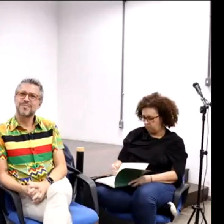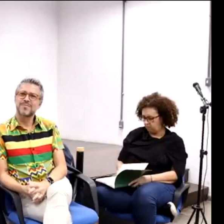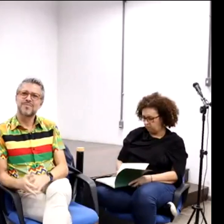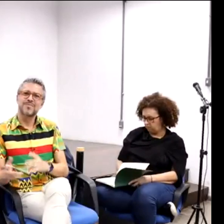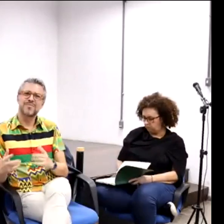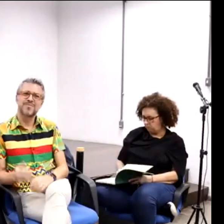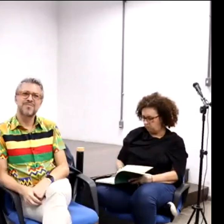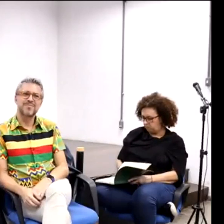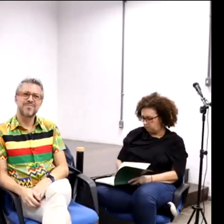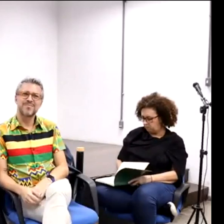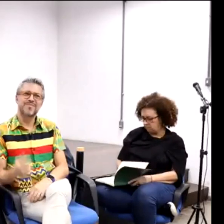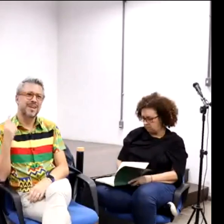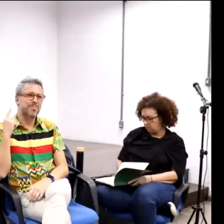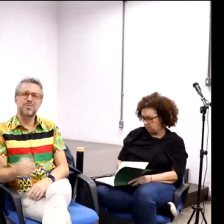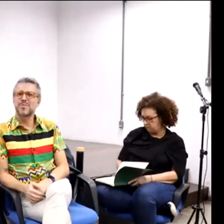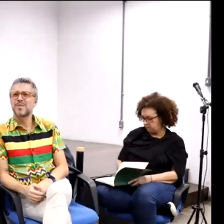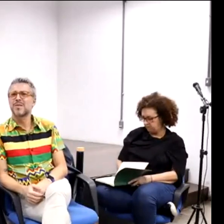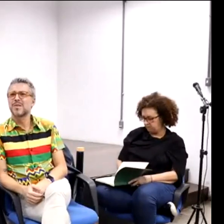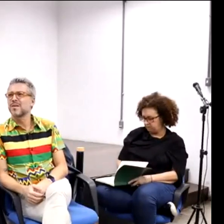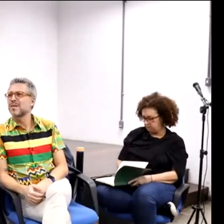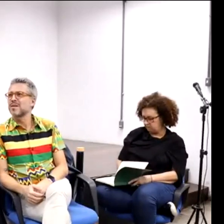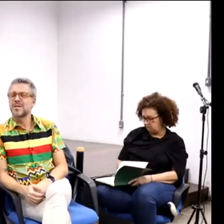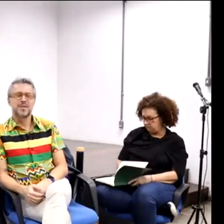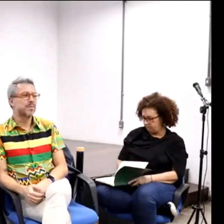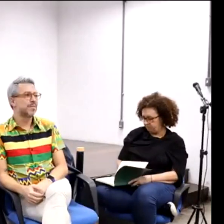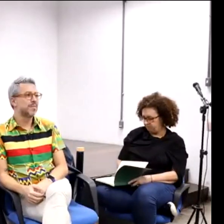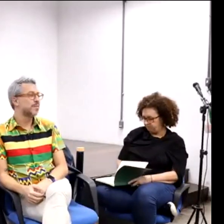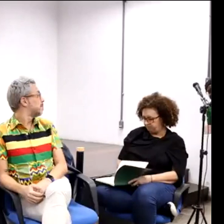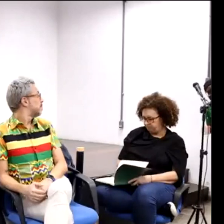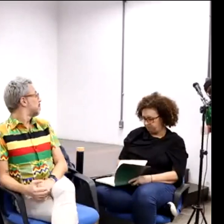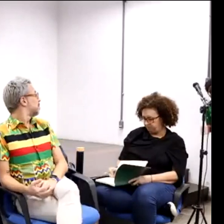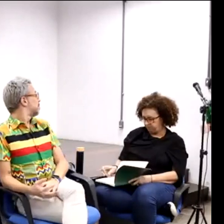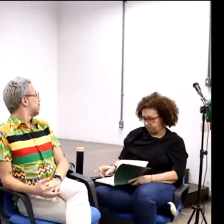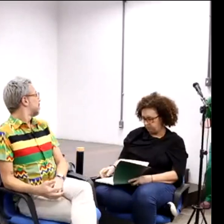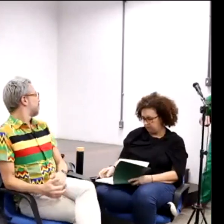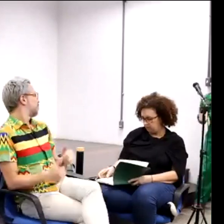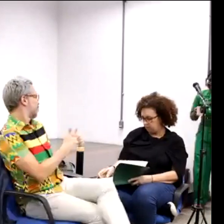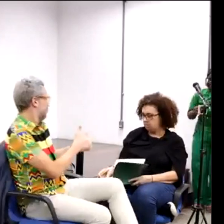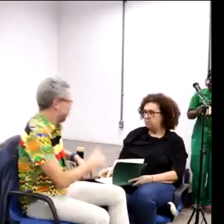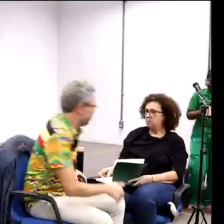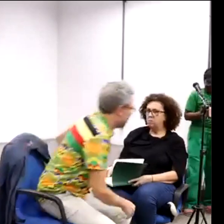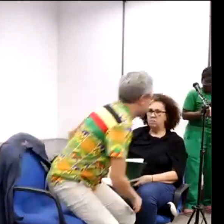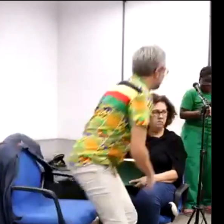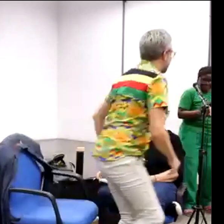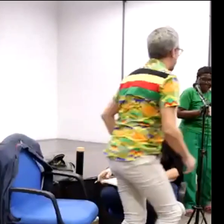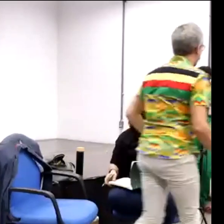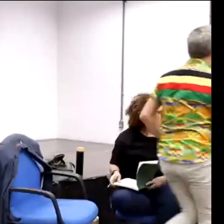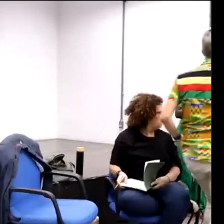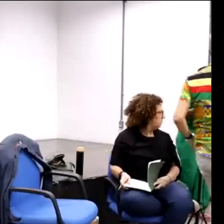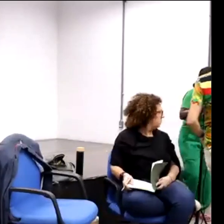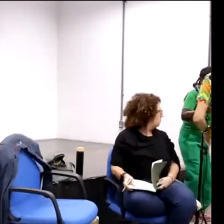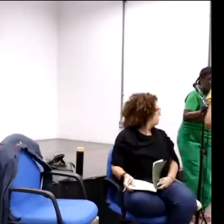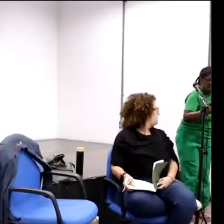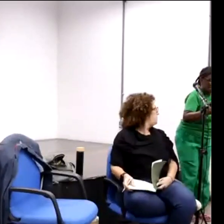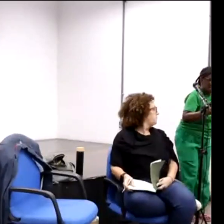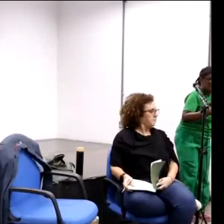dança, mas alguns rostos eu consegui gravar, então boa tarde, obrigado pela disponibilidade de estar presente. Quero também agradecer o pessoal na sala do Zoom, que estão